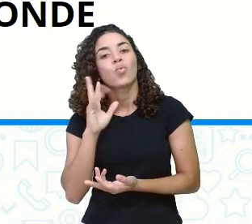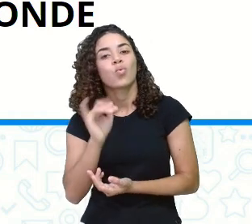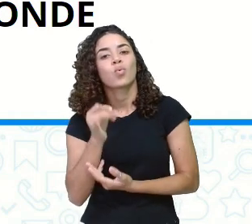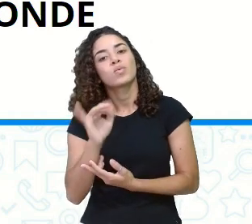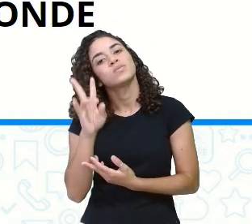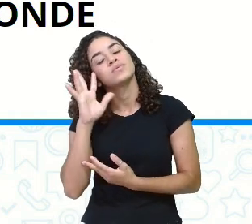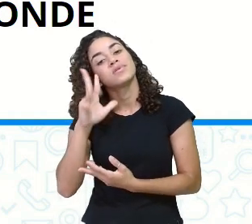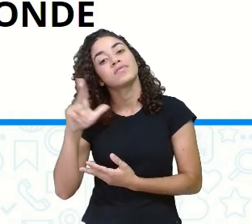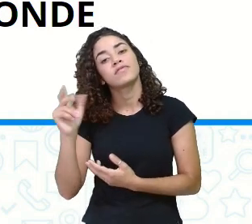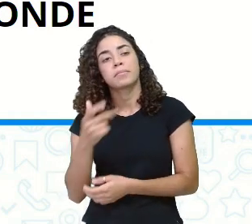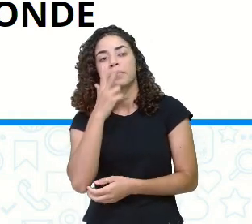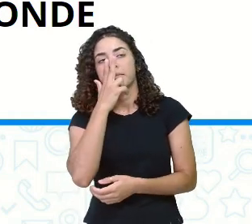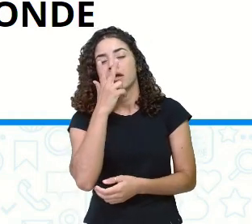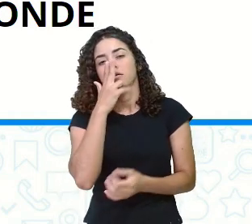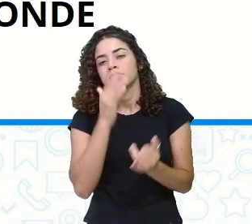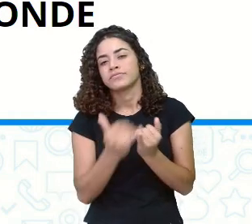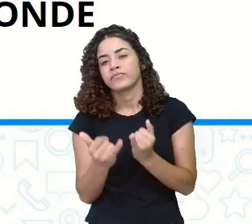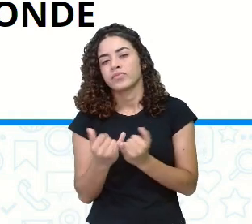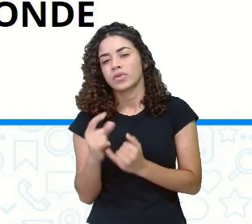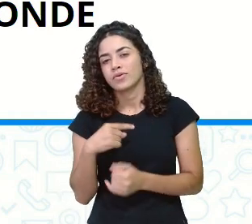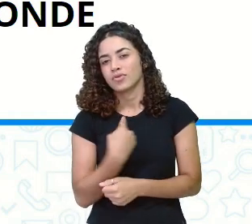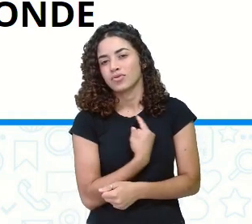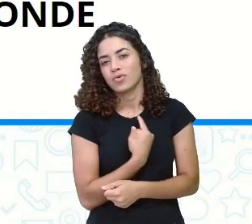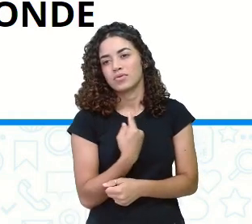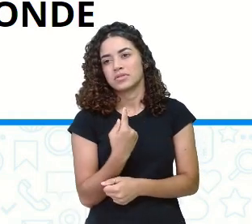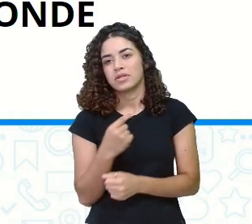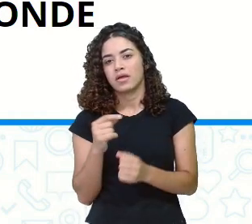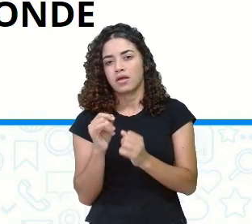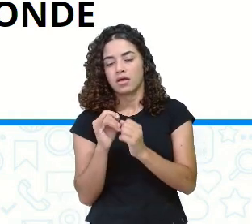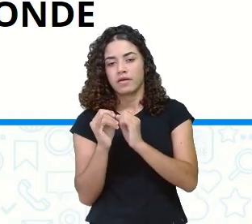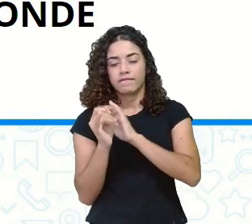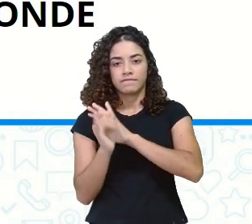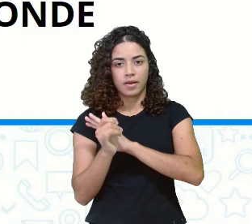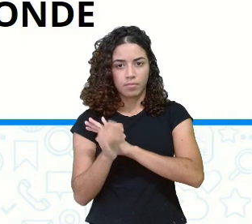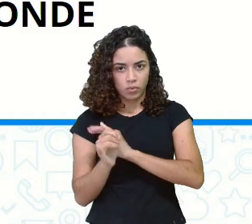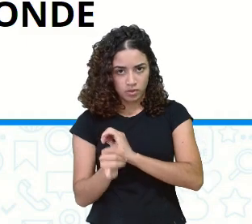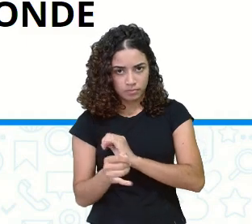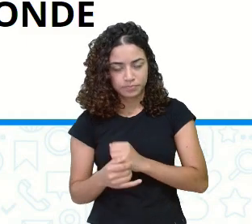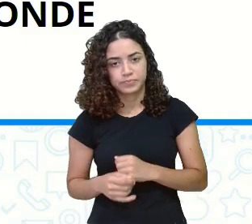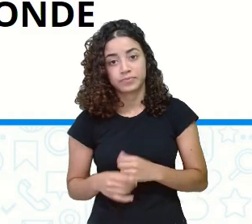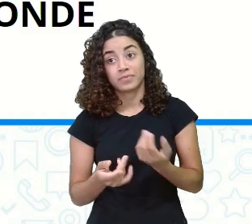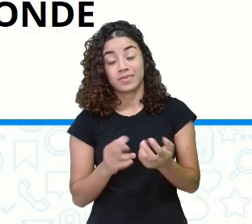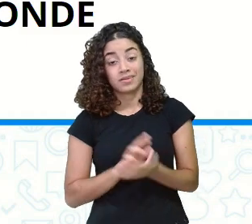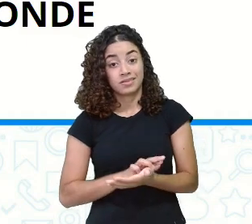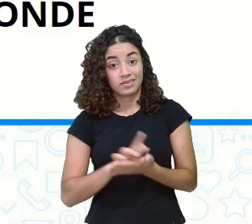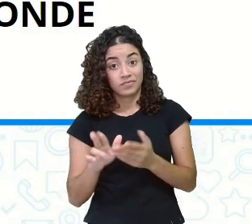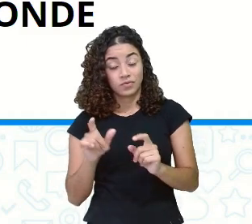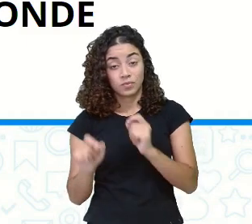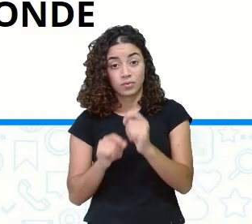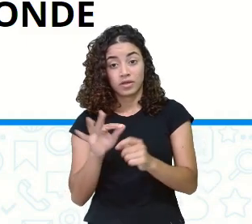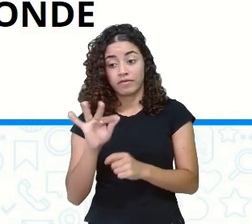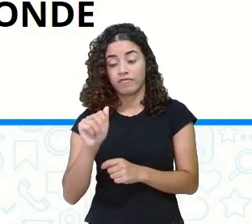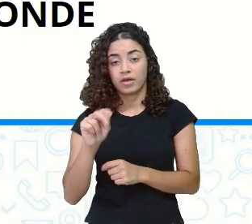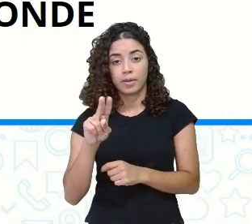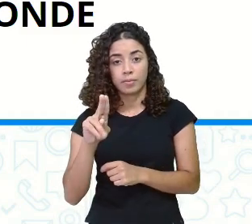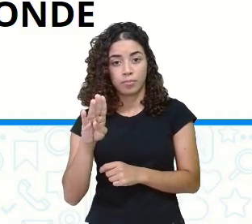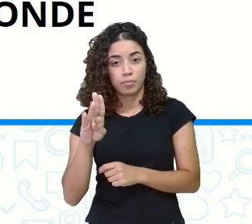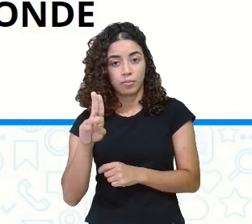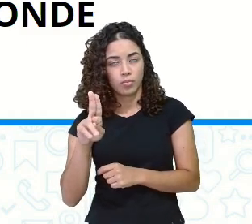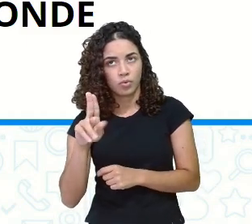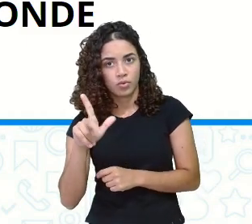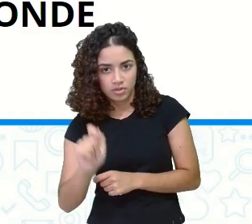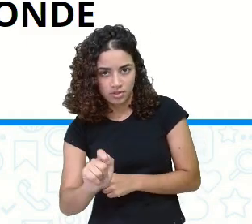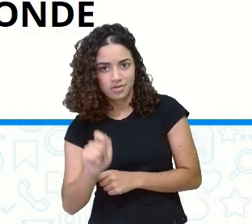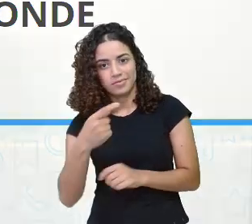africanos, eles parecem muito com as nossas fábulas. A diferença é que a fábula, não é? A nossa fábula, a